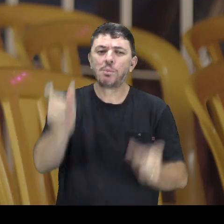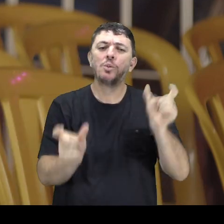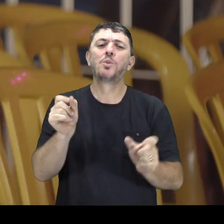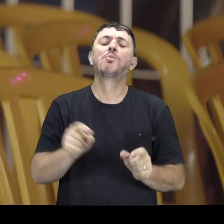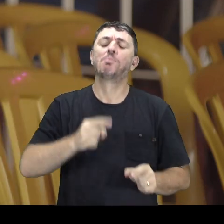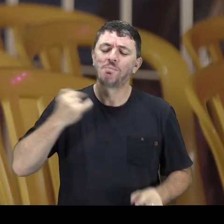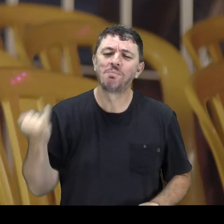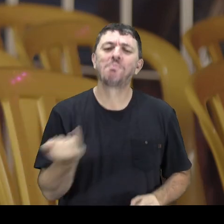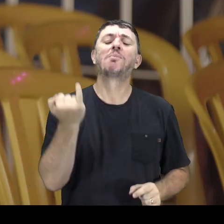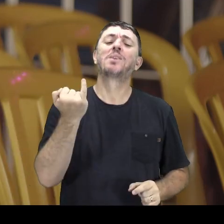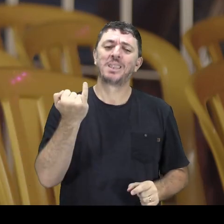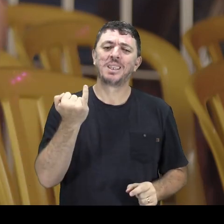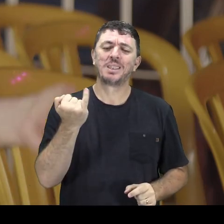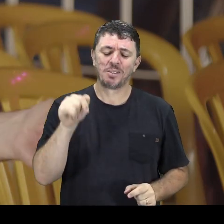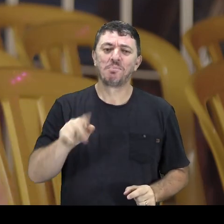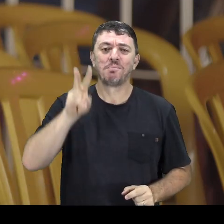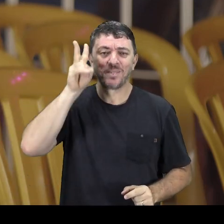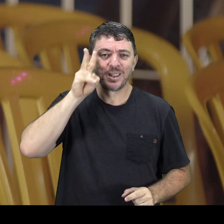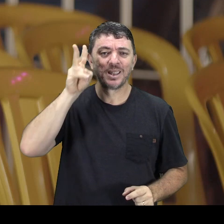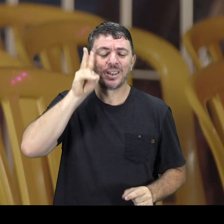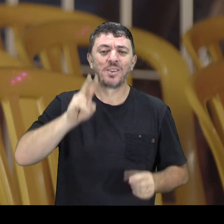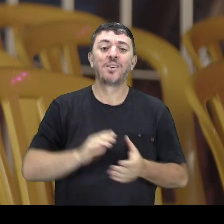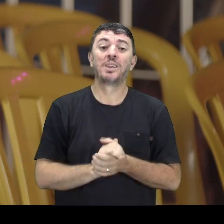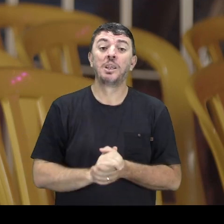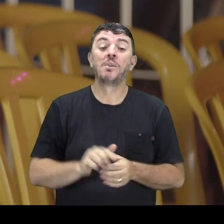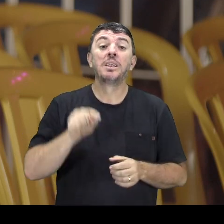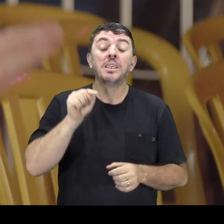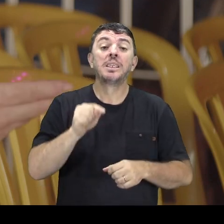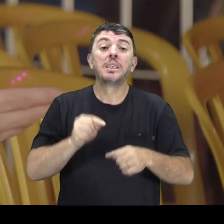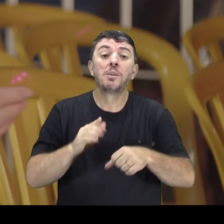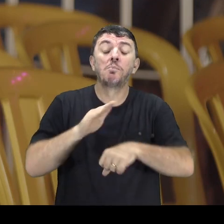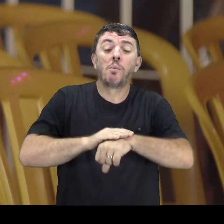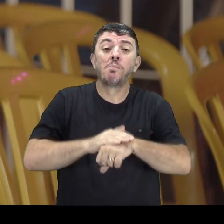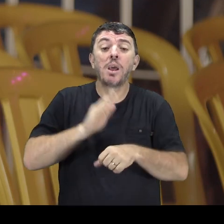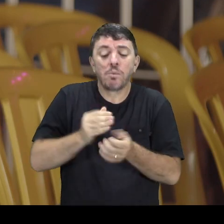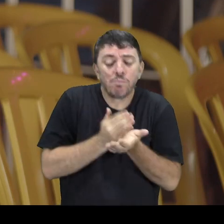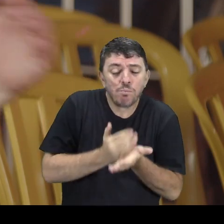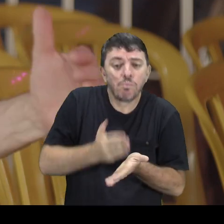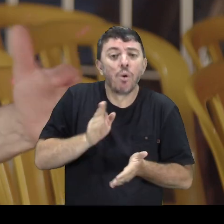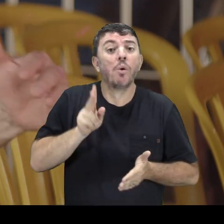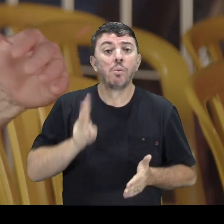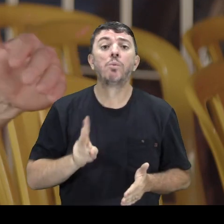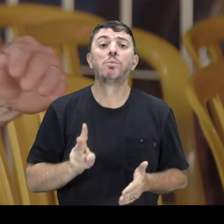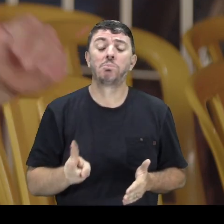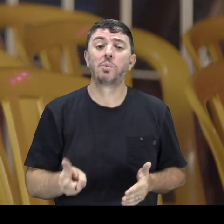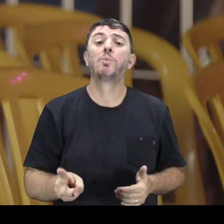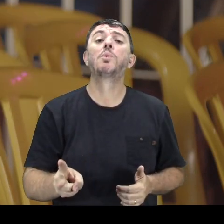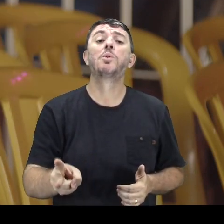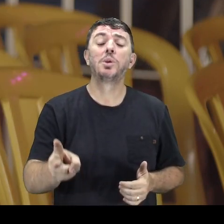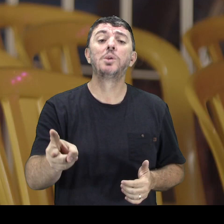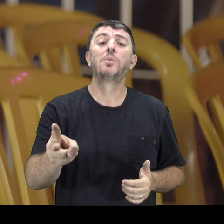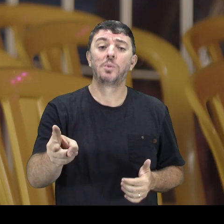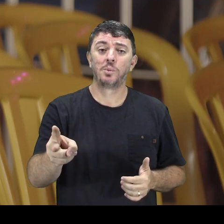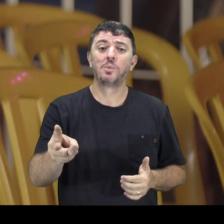tudo que aconteceu tem a ver com esse momento inicial e contínuo. Não é que o Circo Escola, daquele momento,